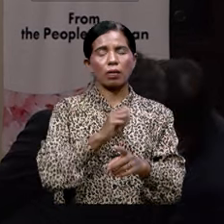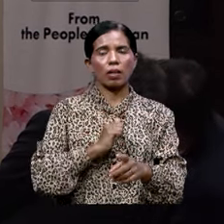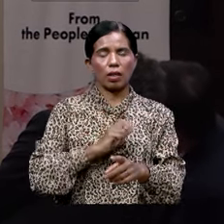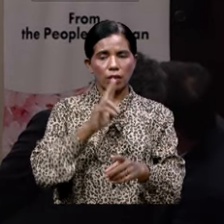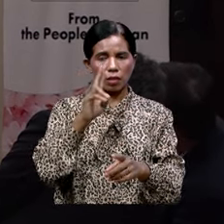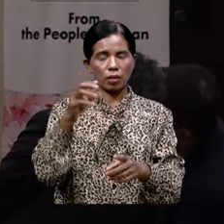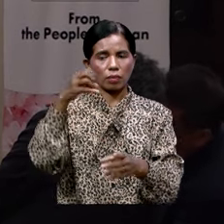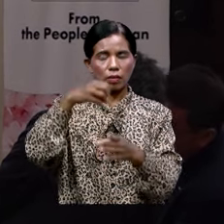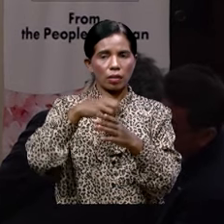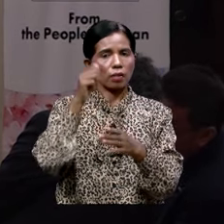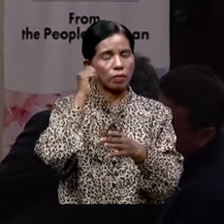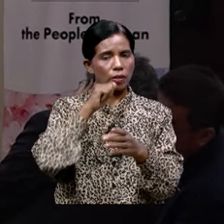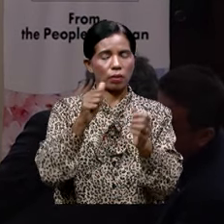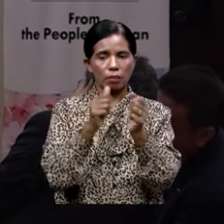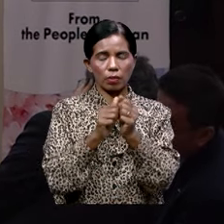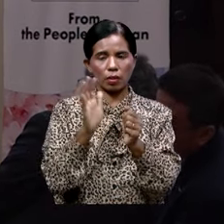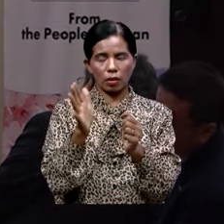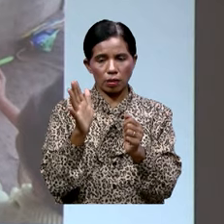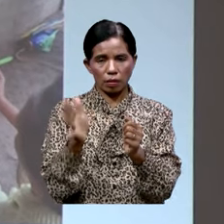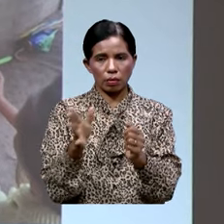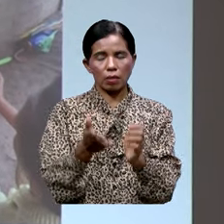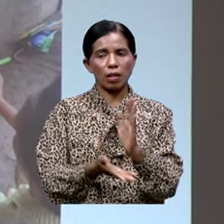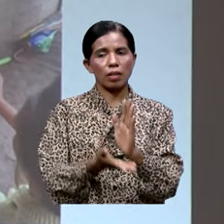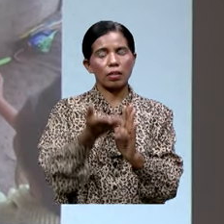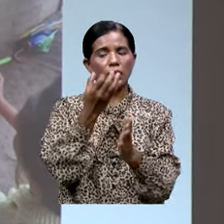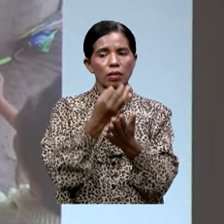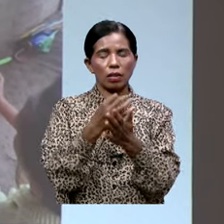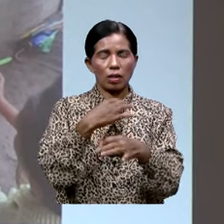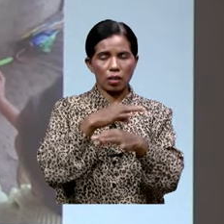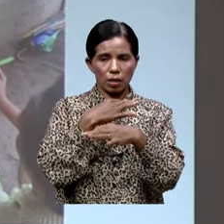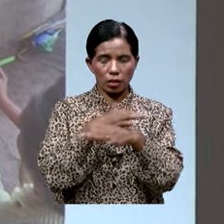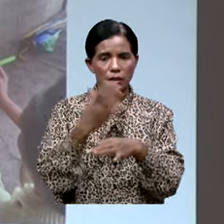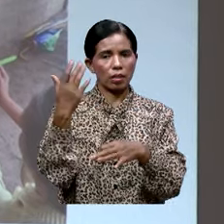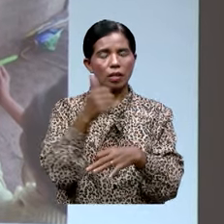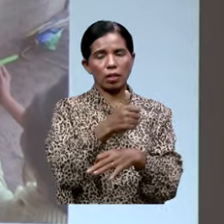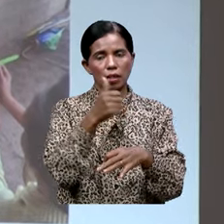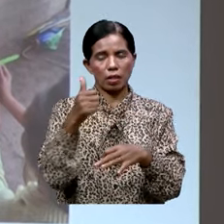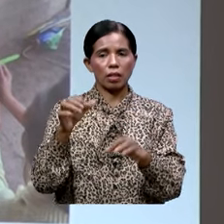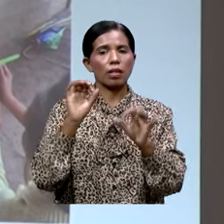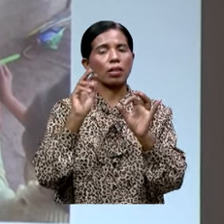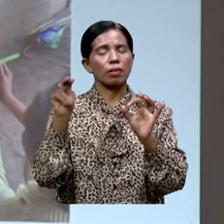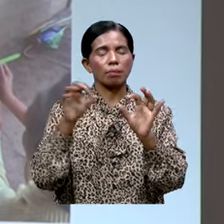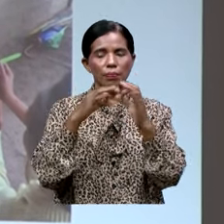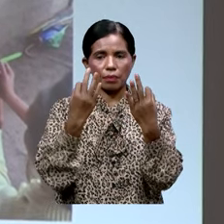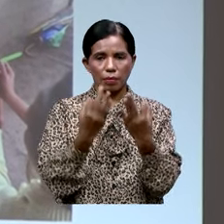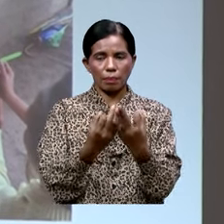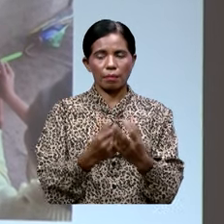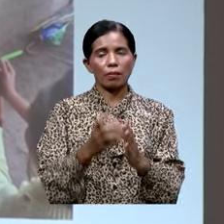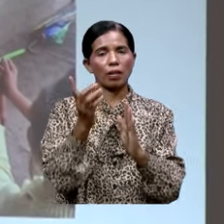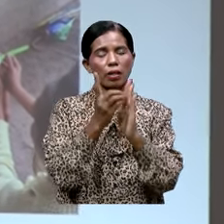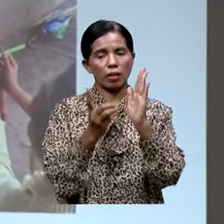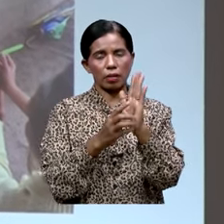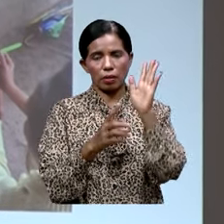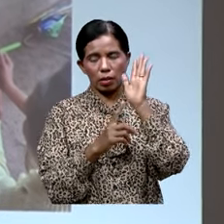Envolvetan, Inanfeto Limanulu, onde há sai rendimento, há dia nutrição e a ida com a família. Dados que há